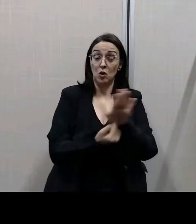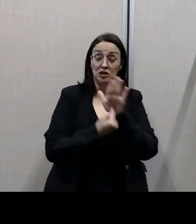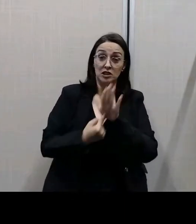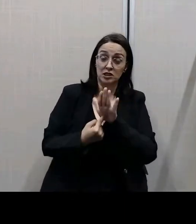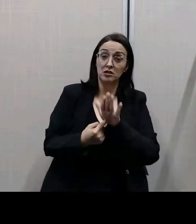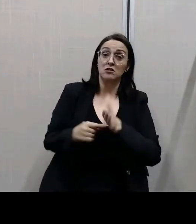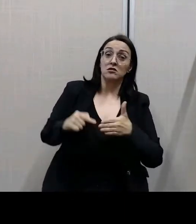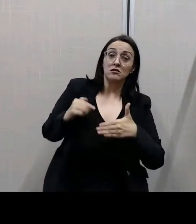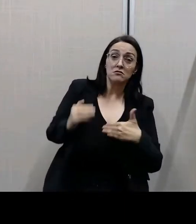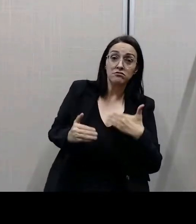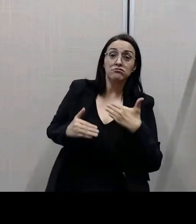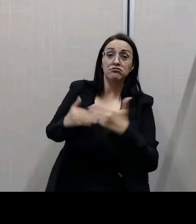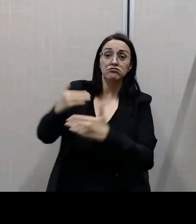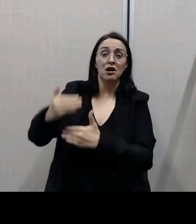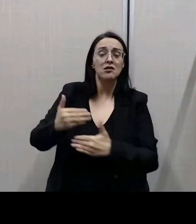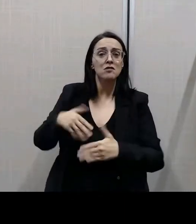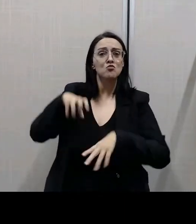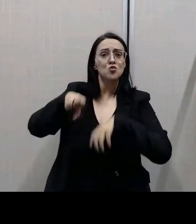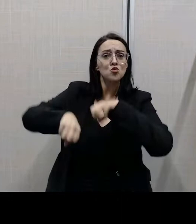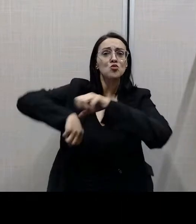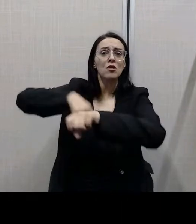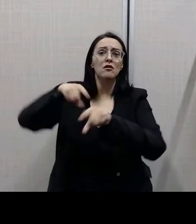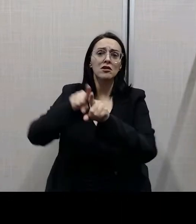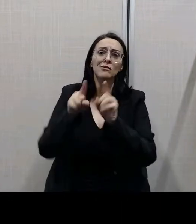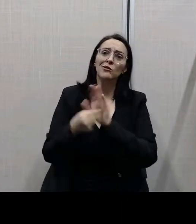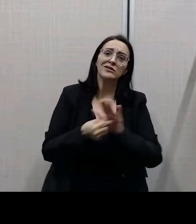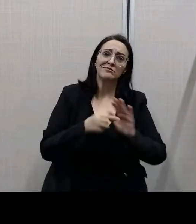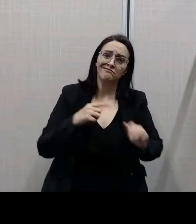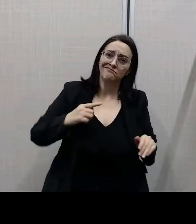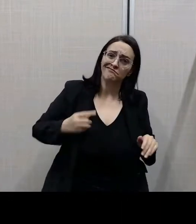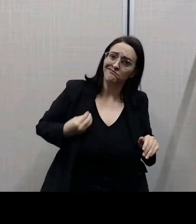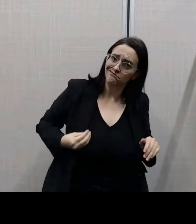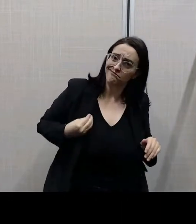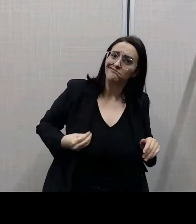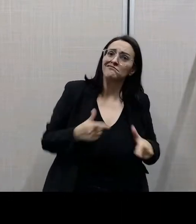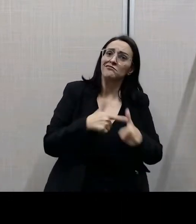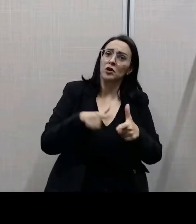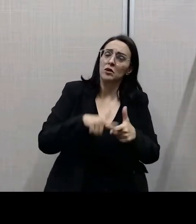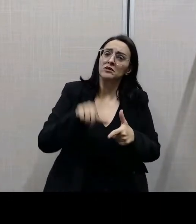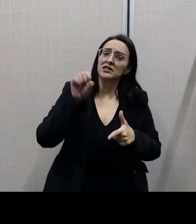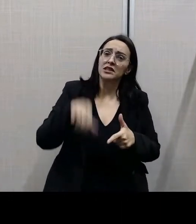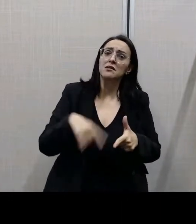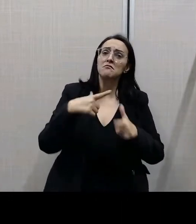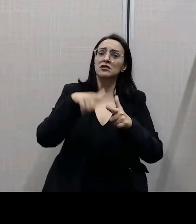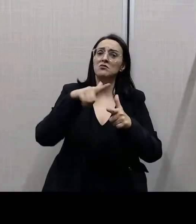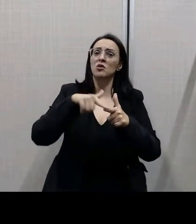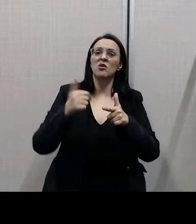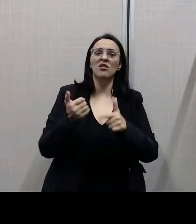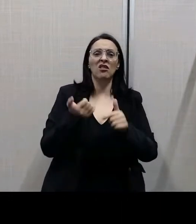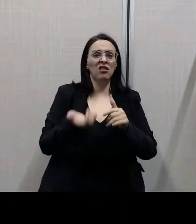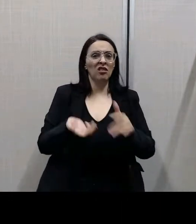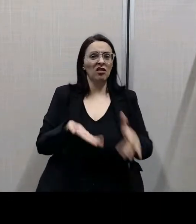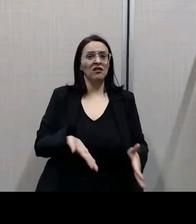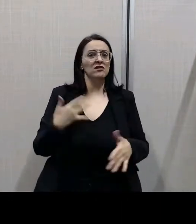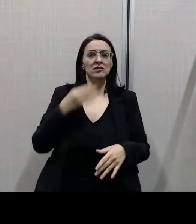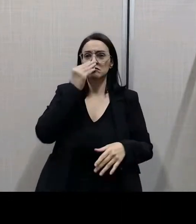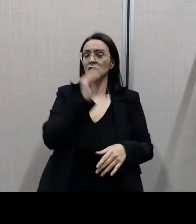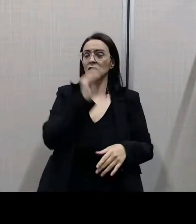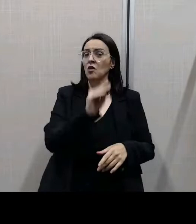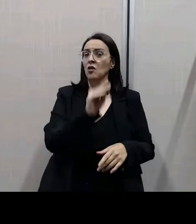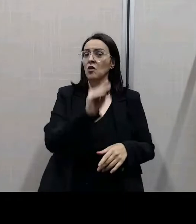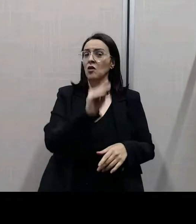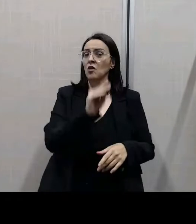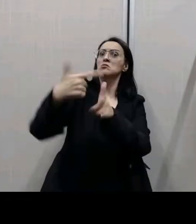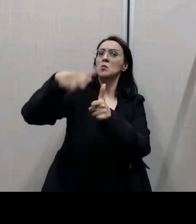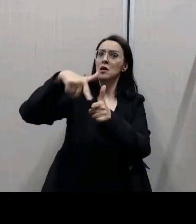esses dados, é indo atrás, e não só, tipo, existe o problema, mas vamos deixar lá o problema sem falar sobre ele, né? E acho que por isso que os dados